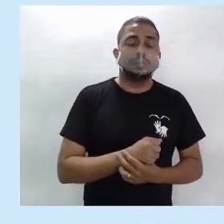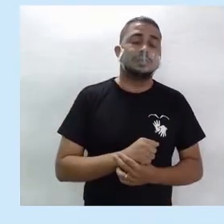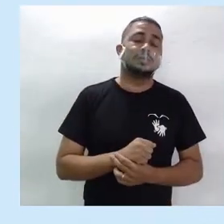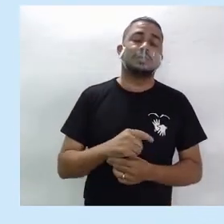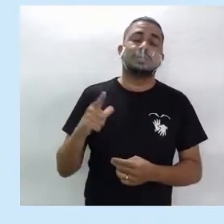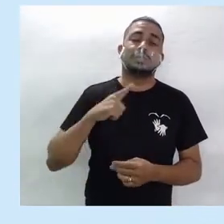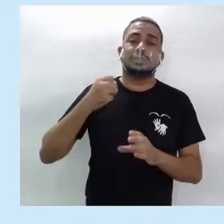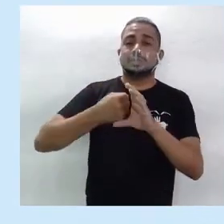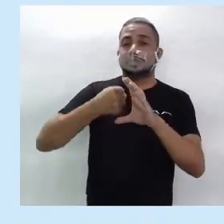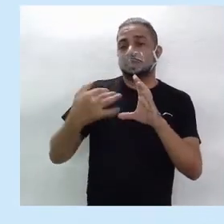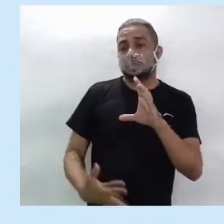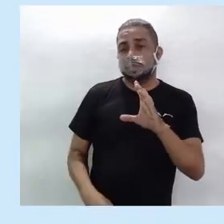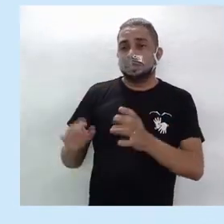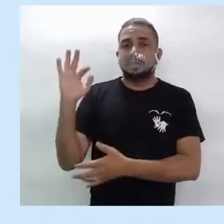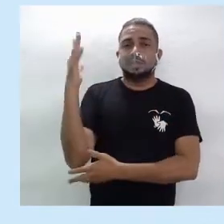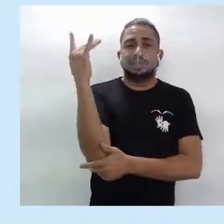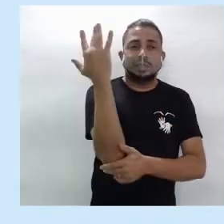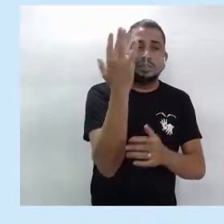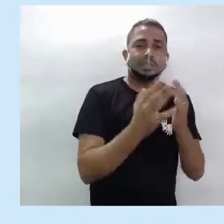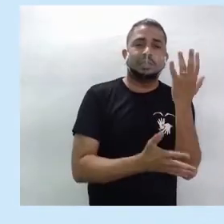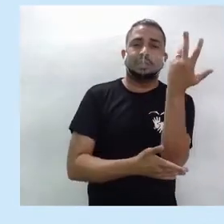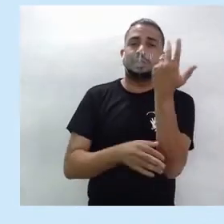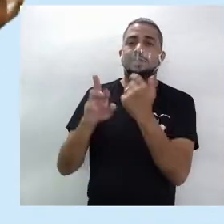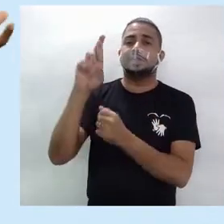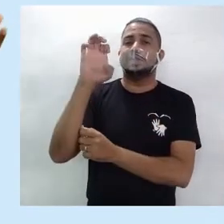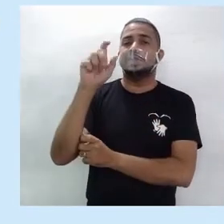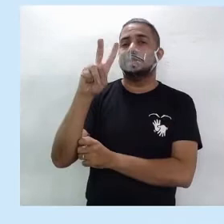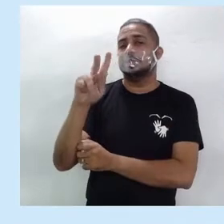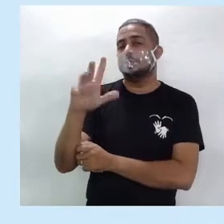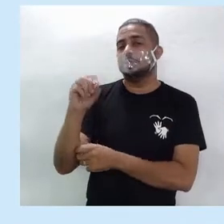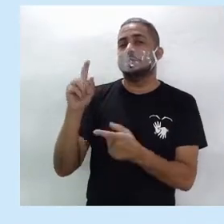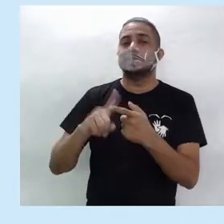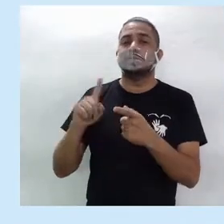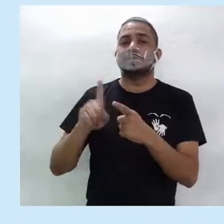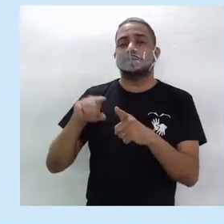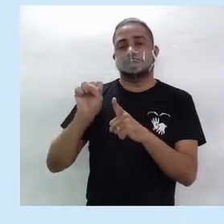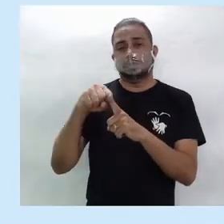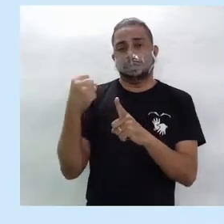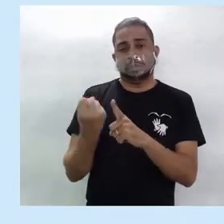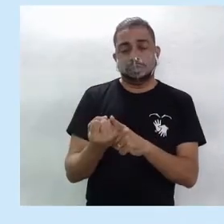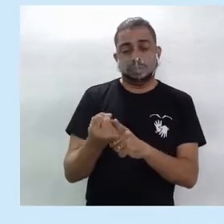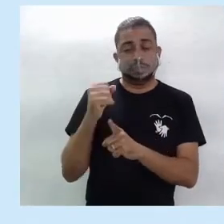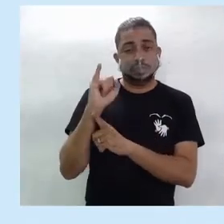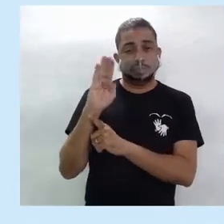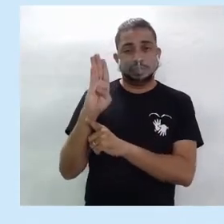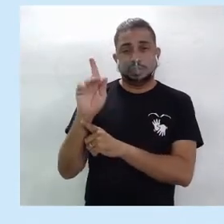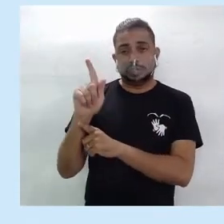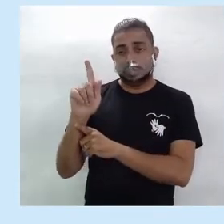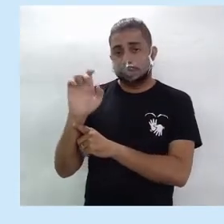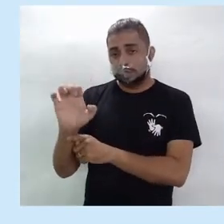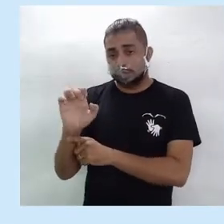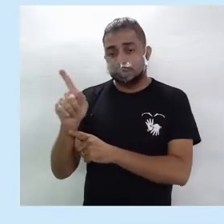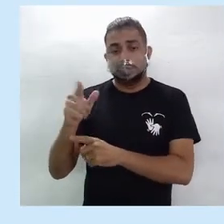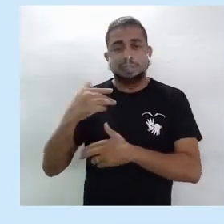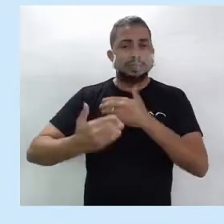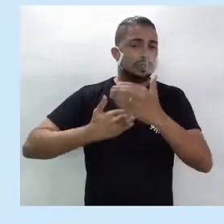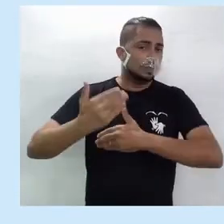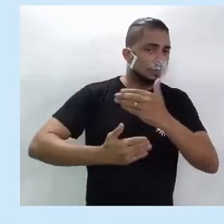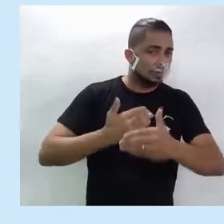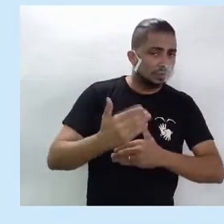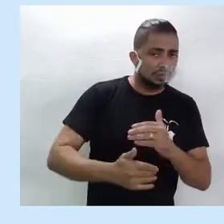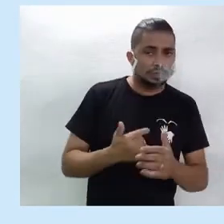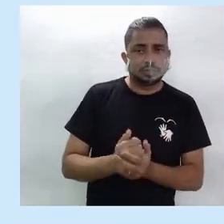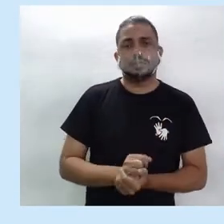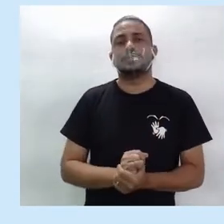na vegetação, no relevo, até em fatores sociais. Tá? Então, o IBGE ele procurou desenvolver isso por